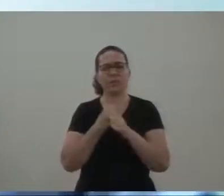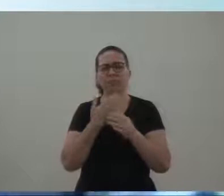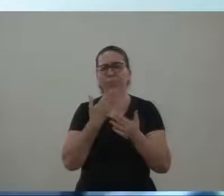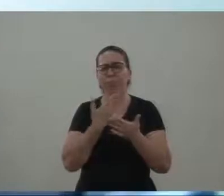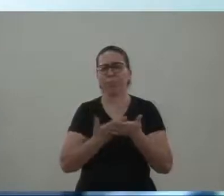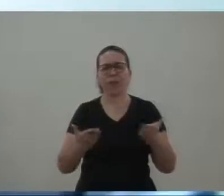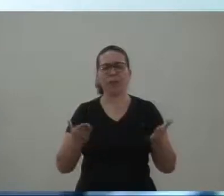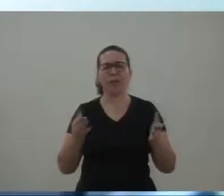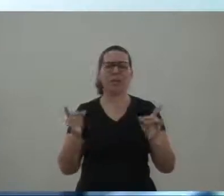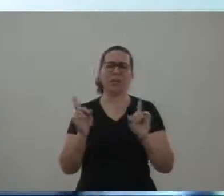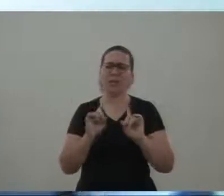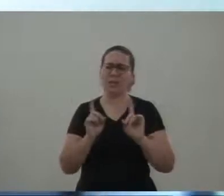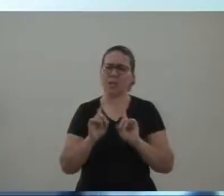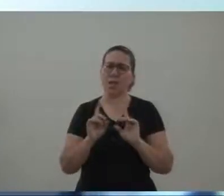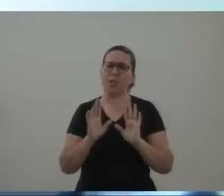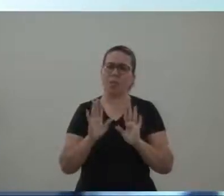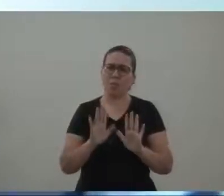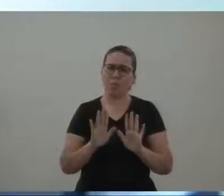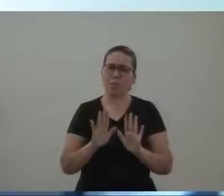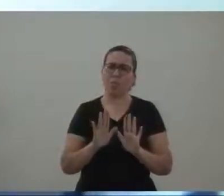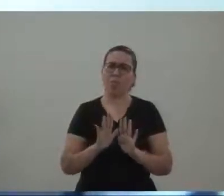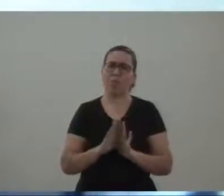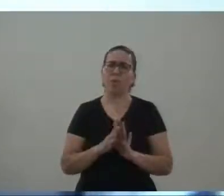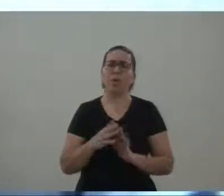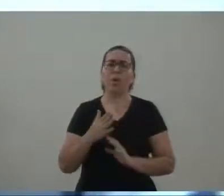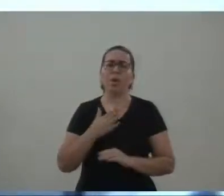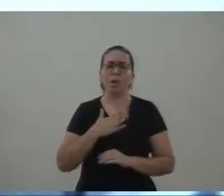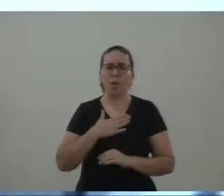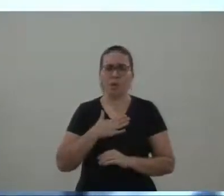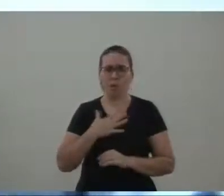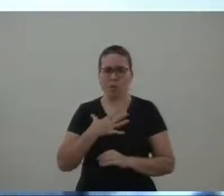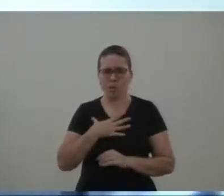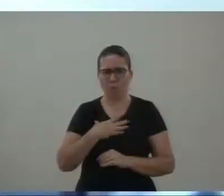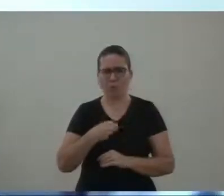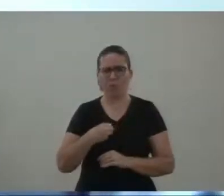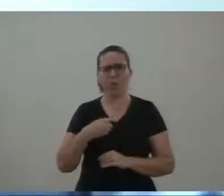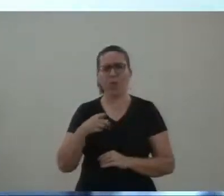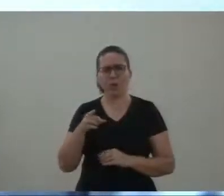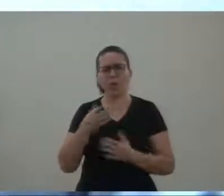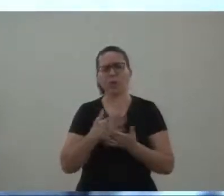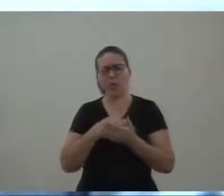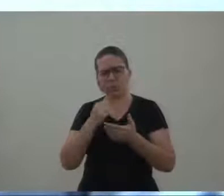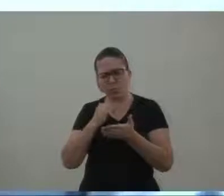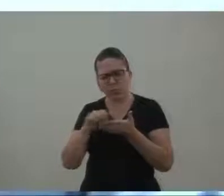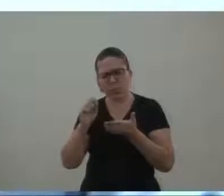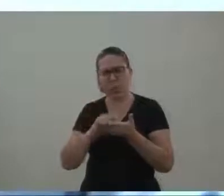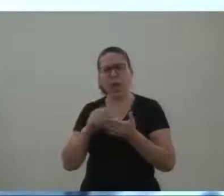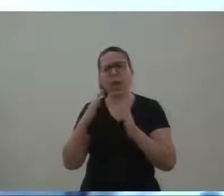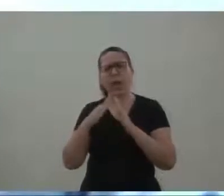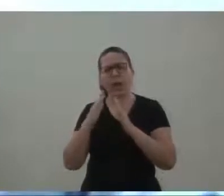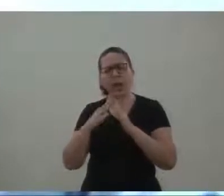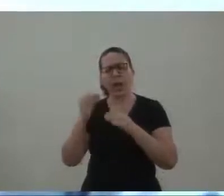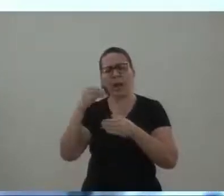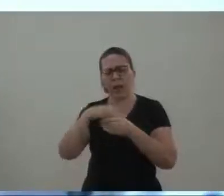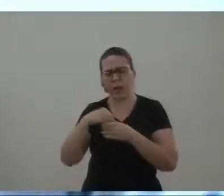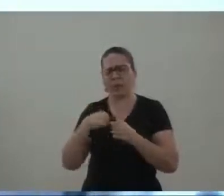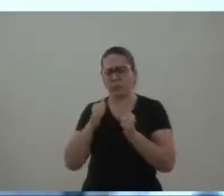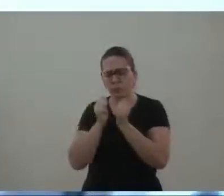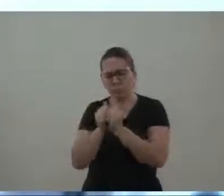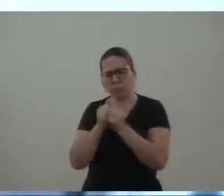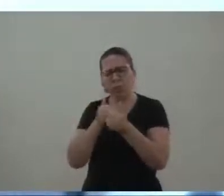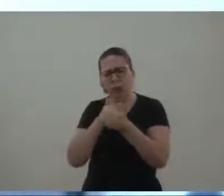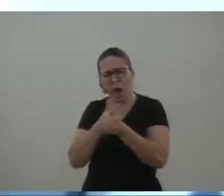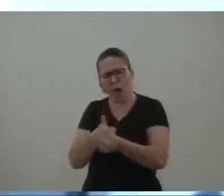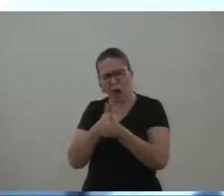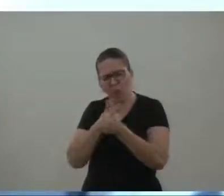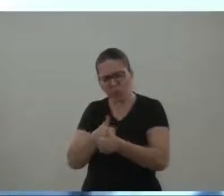Não. Falo, por exemplo, pelo meu filho, a gente vem desde o início dando tarefas, dando lições, acompanhando eu, minha